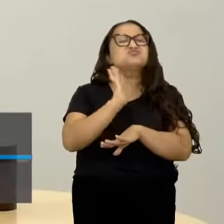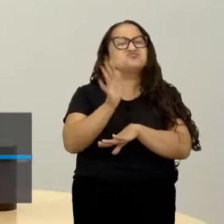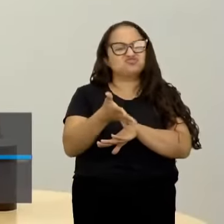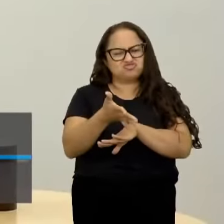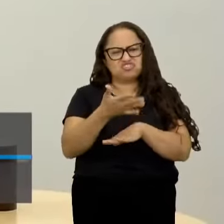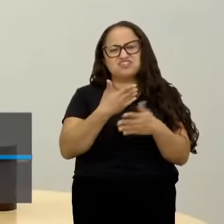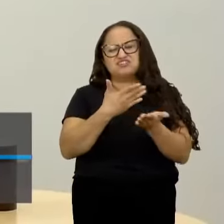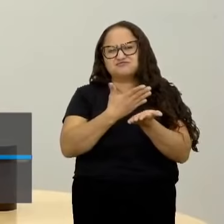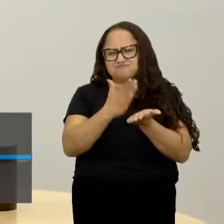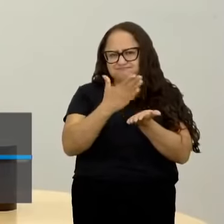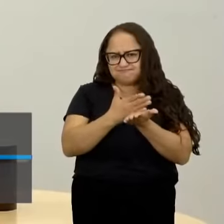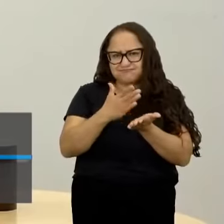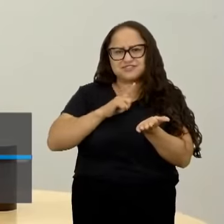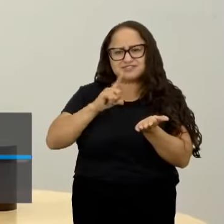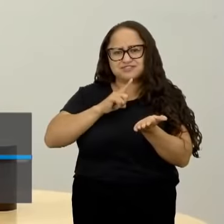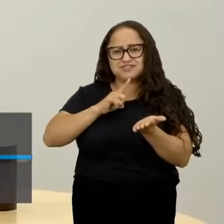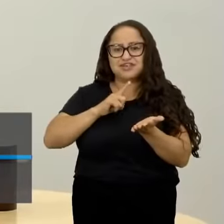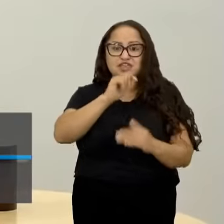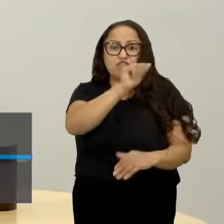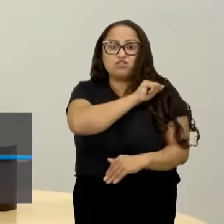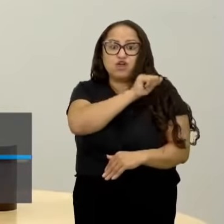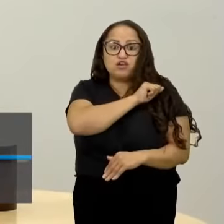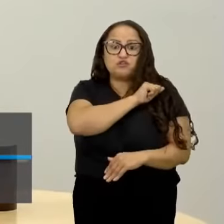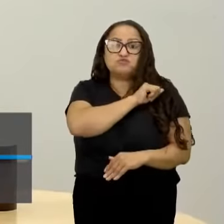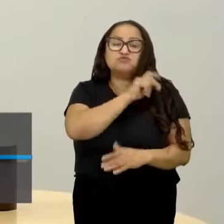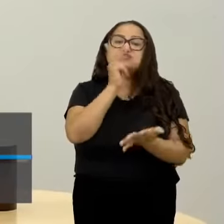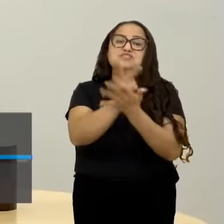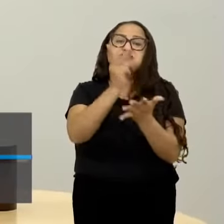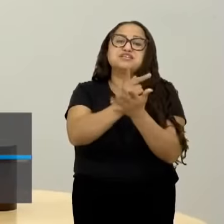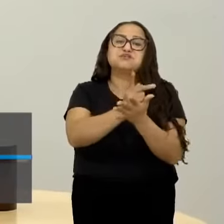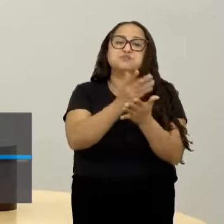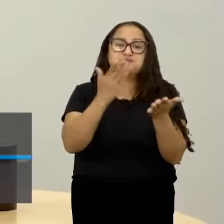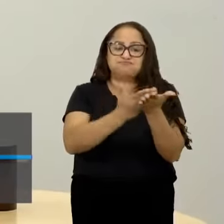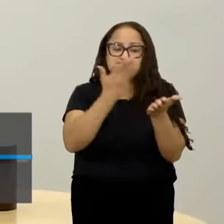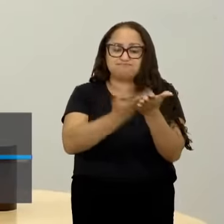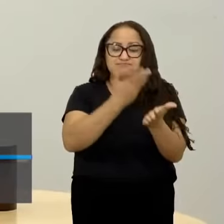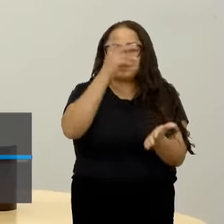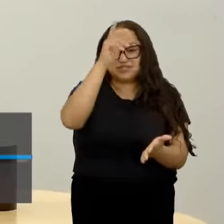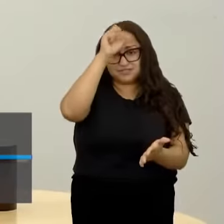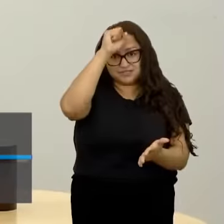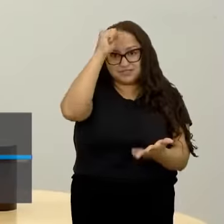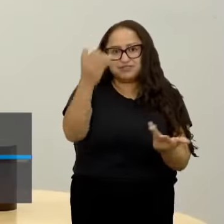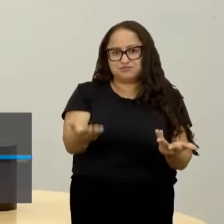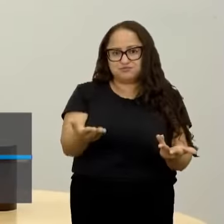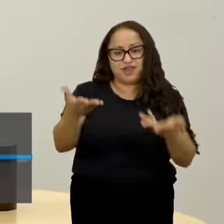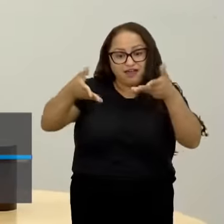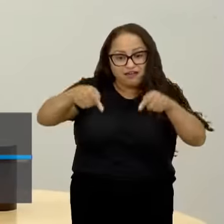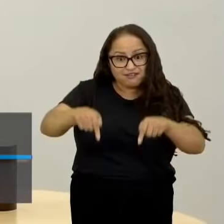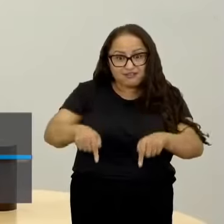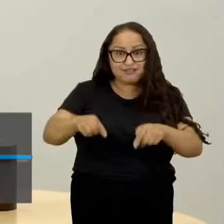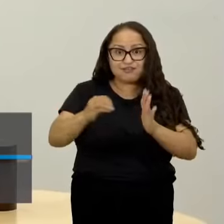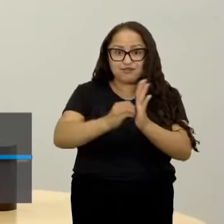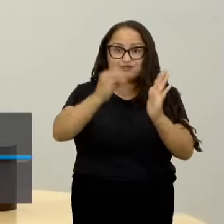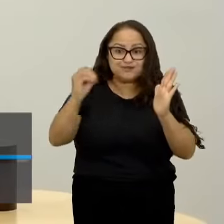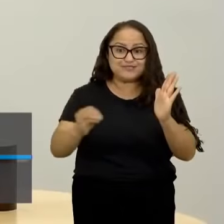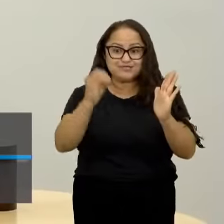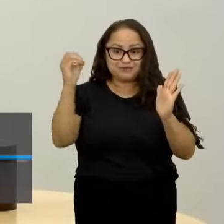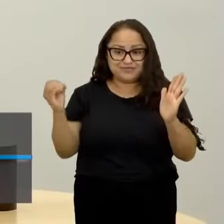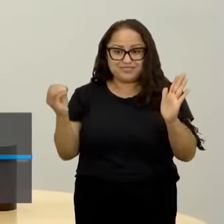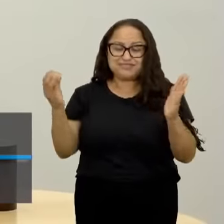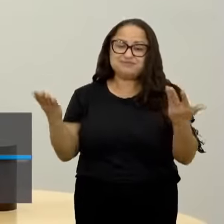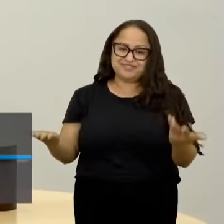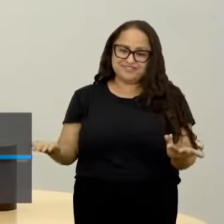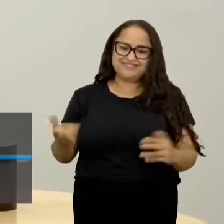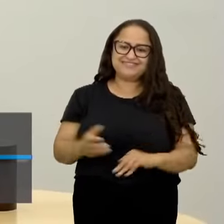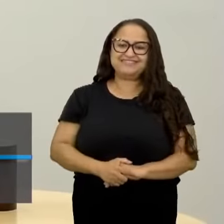diversas aulas que a gente o material dos alunos que já vendido o caderno aprender sempre E aí chega aqui na aula que a gente termina